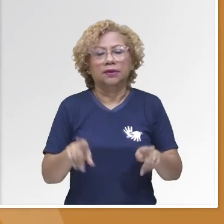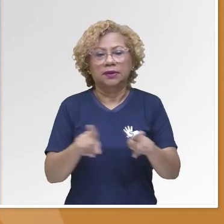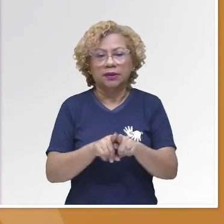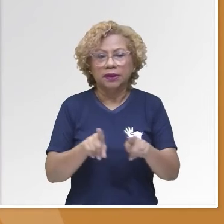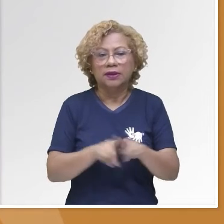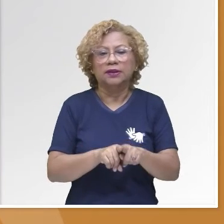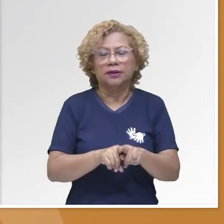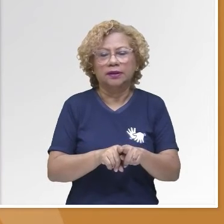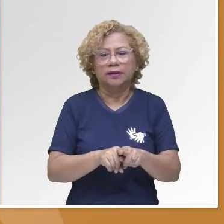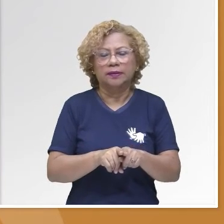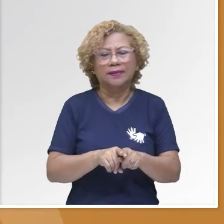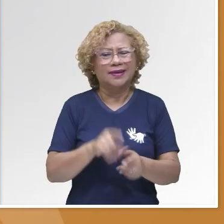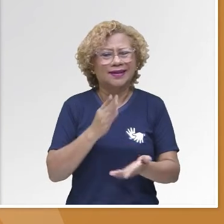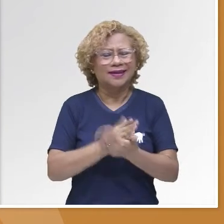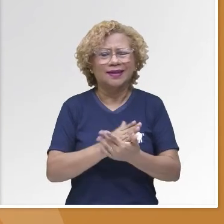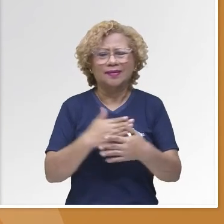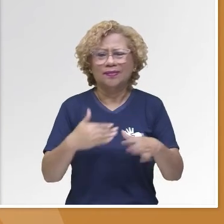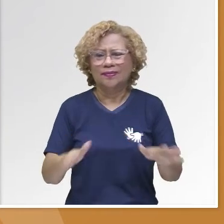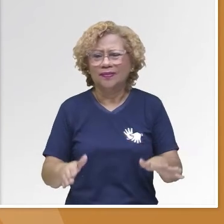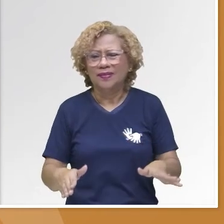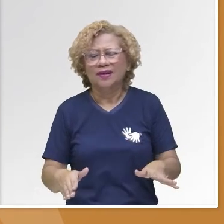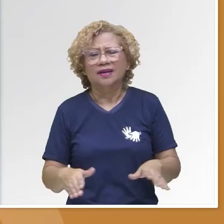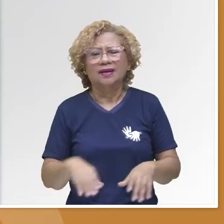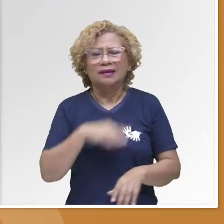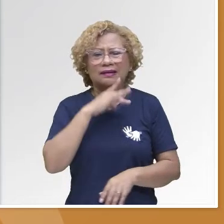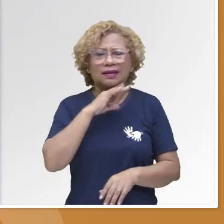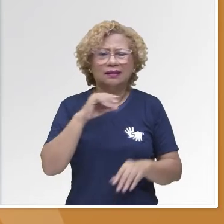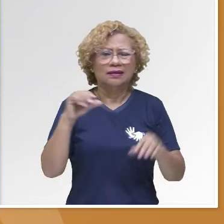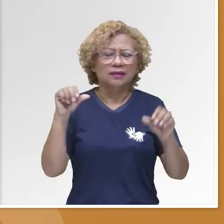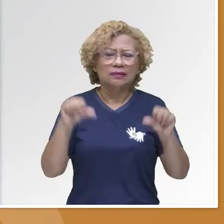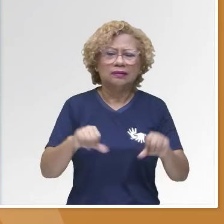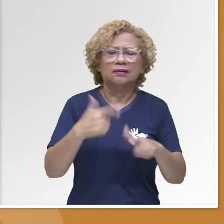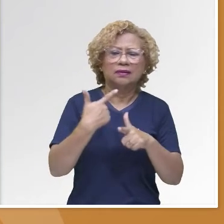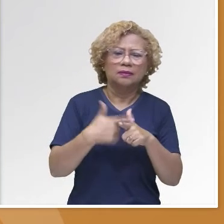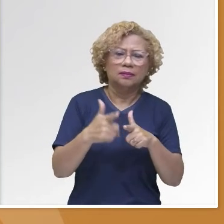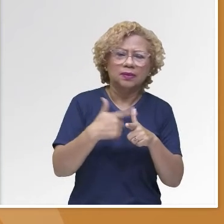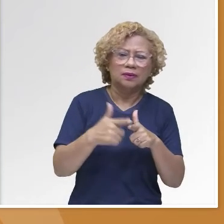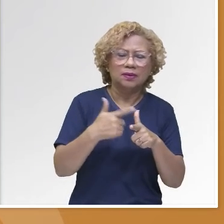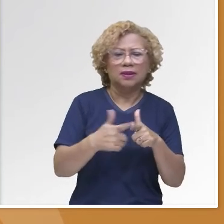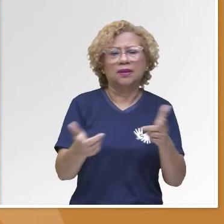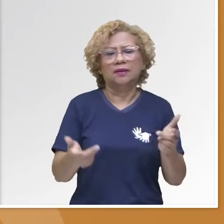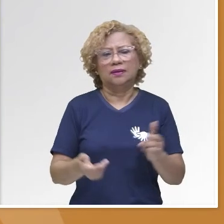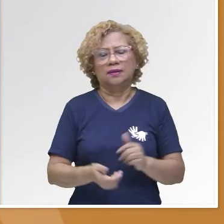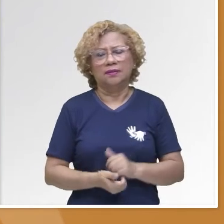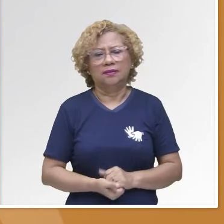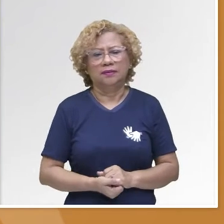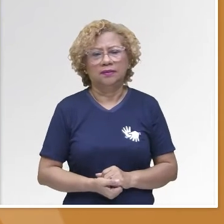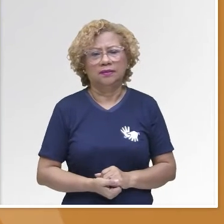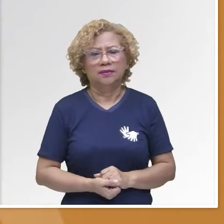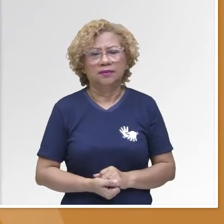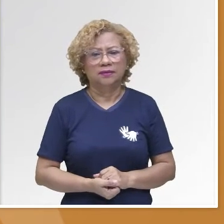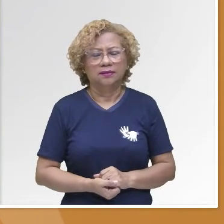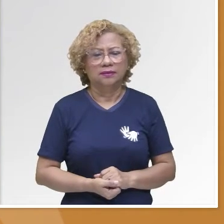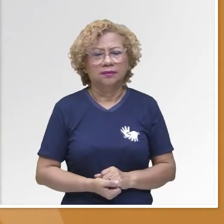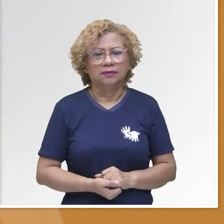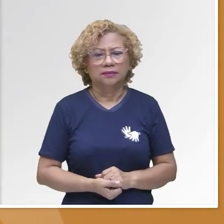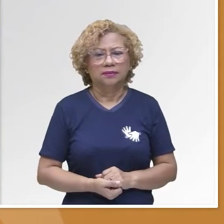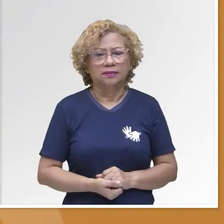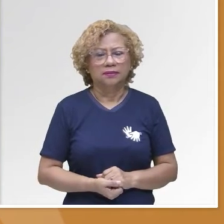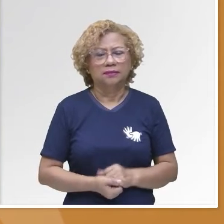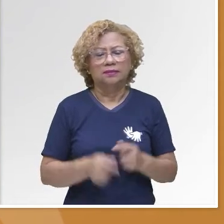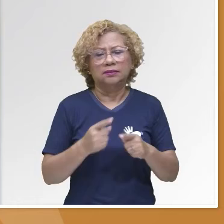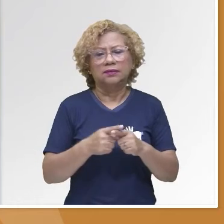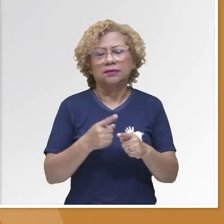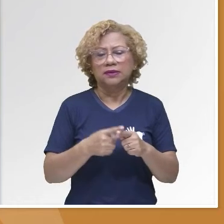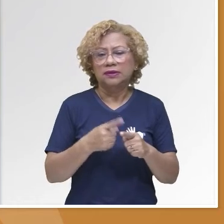burocracia tradicional, que infelizmente acaba surgindo, mas a gente observa que, tendo essas burocracias,